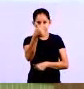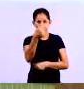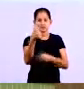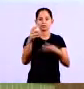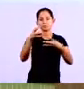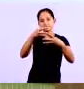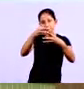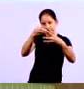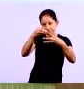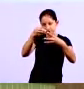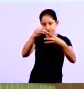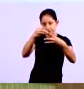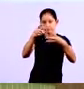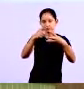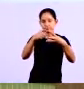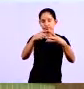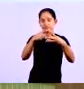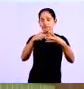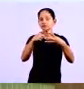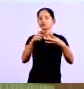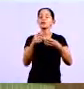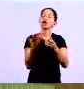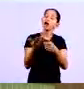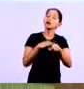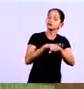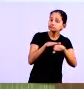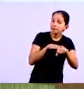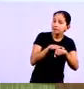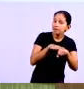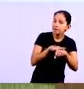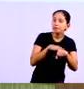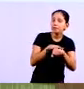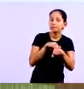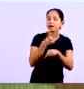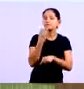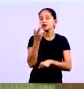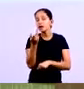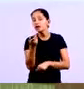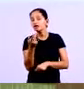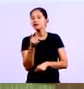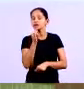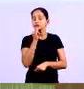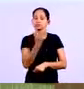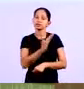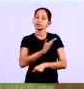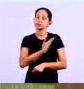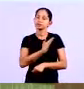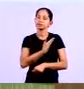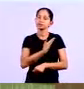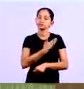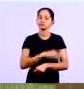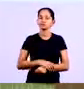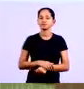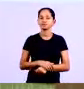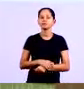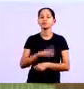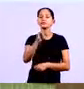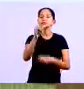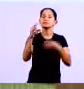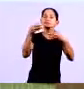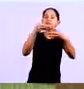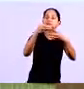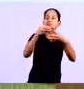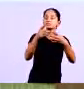gente conversa nos corredores da academia, que um colega meu fala a seguinte frase: o lucro real, se a pessoa